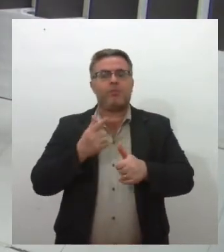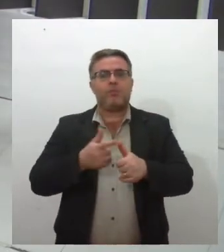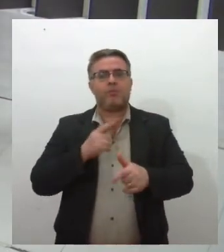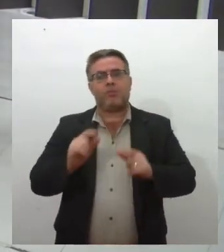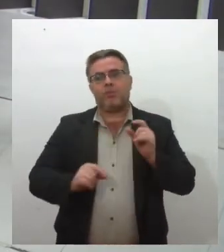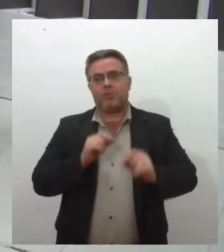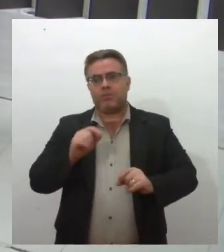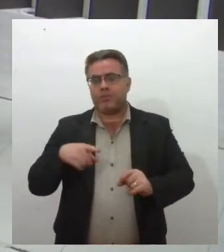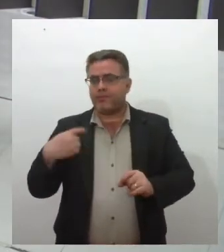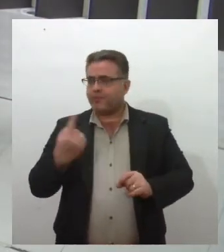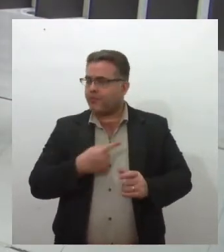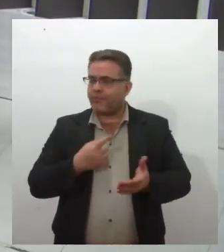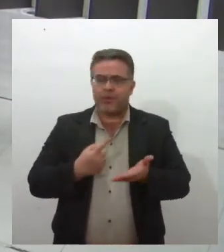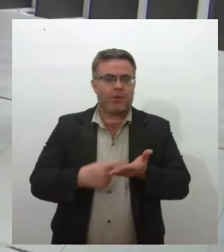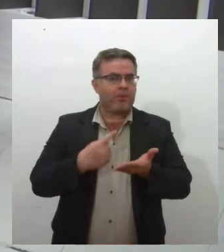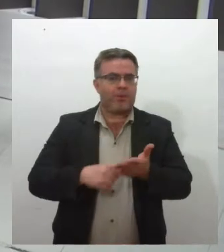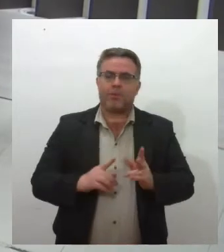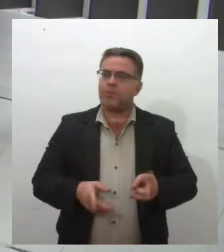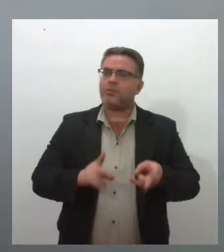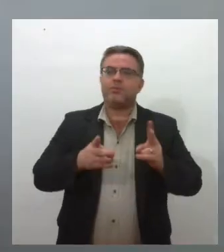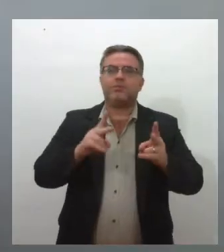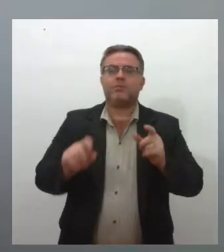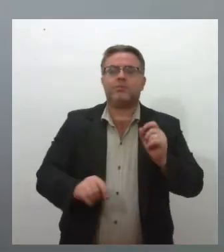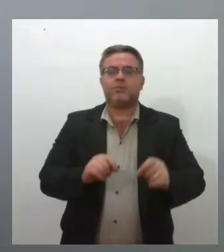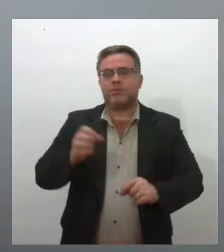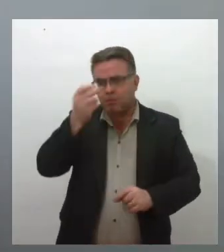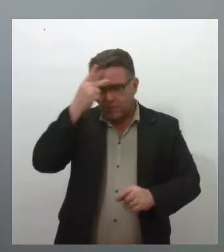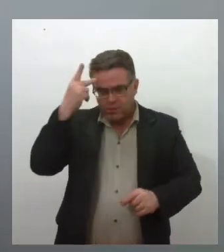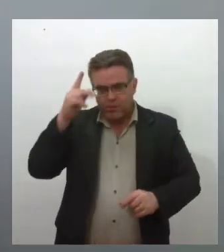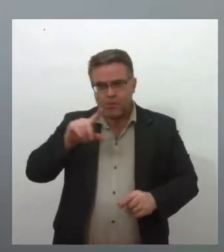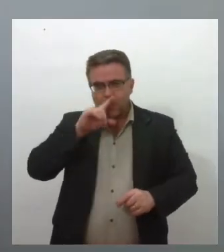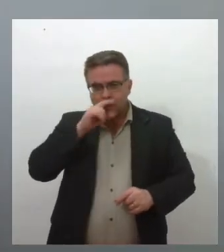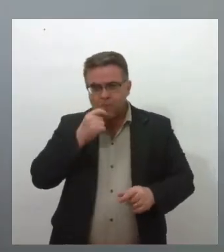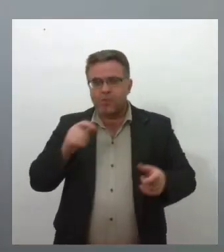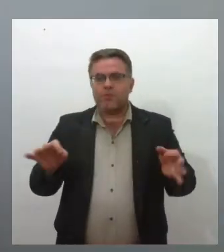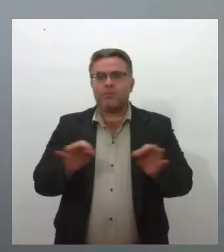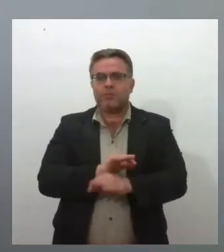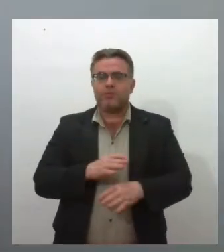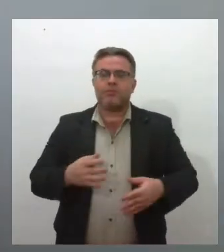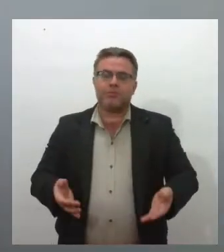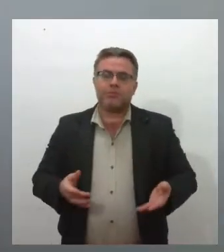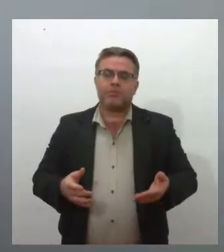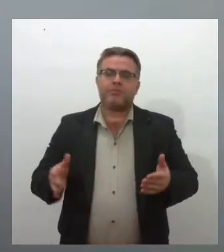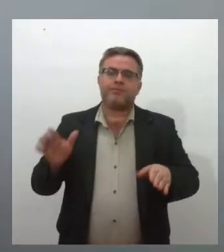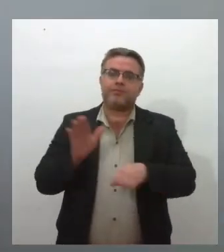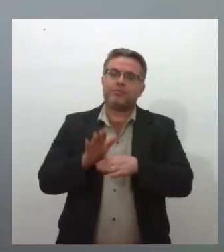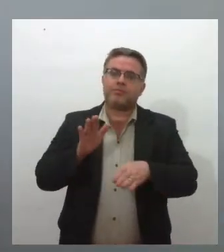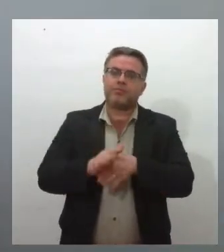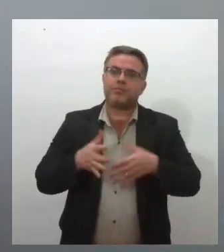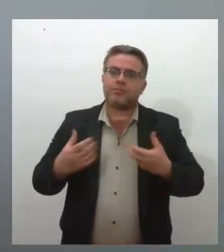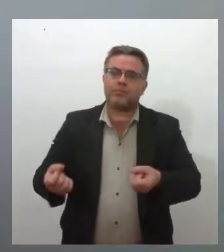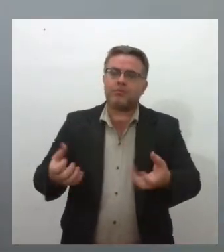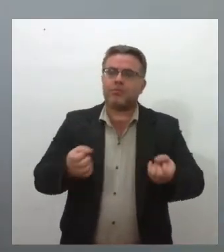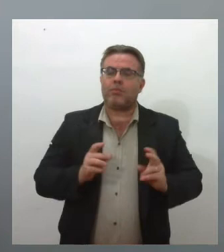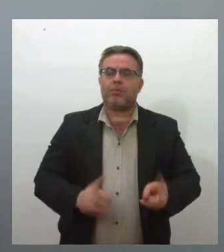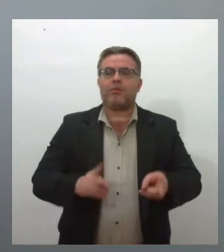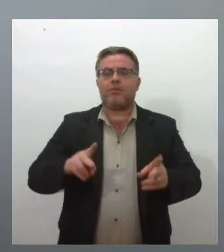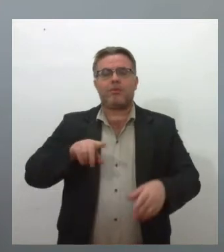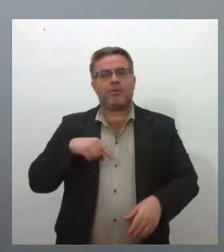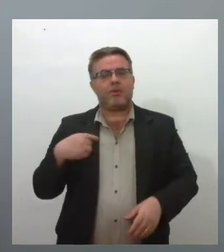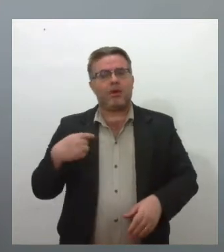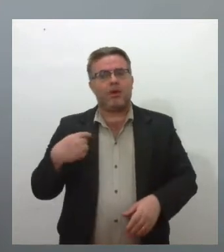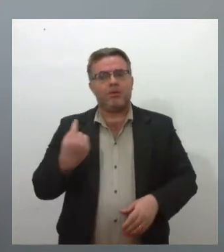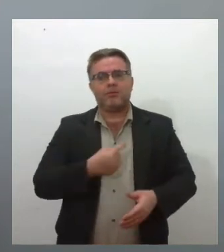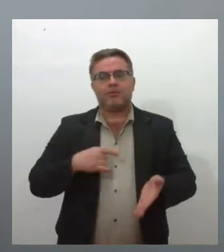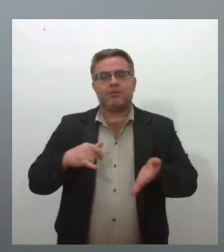nós temos os servidores da Prefeitura de Aracaju, pelo acordo de cooperação, que nós também vamos assinar amanhã.